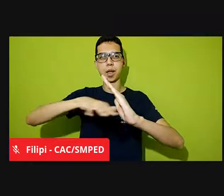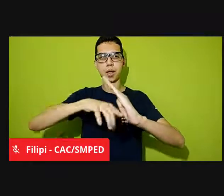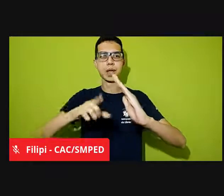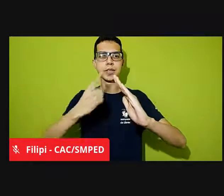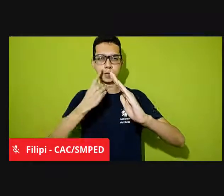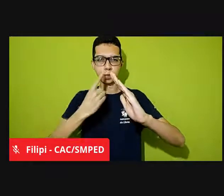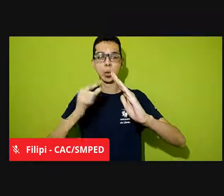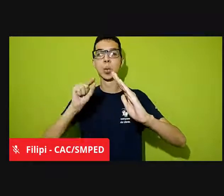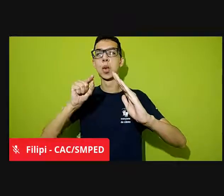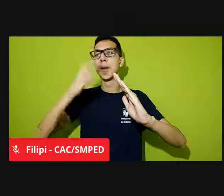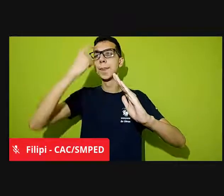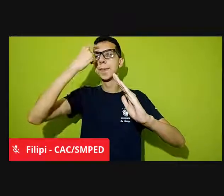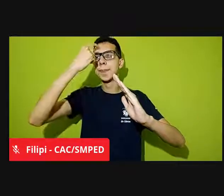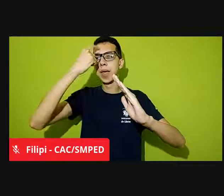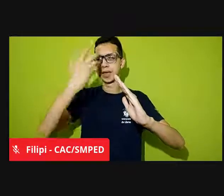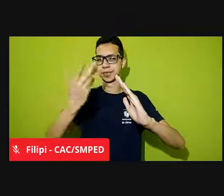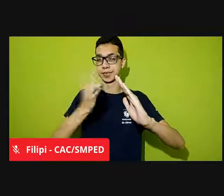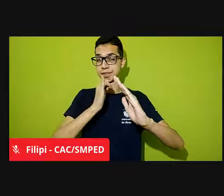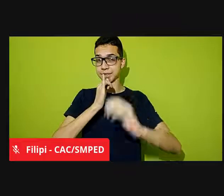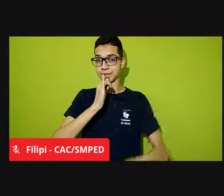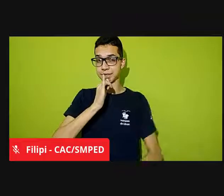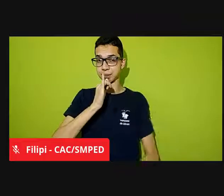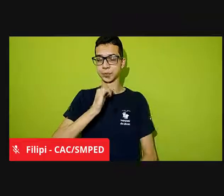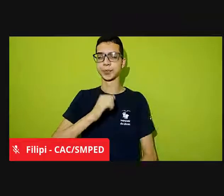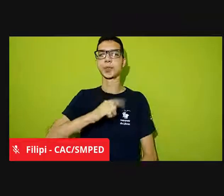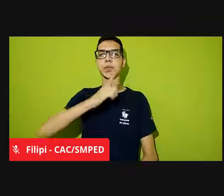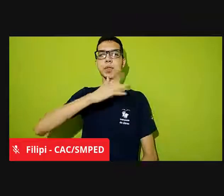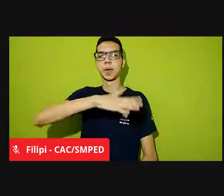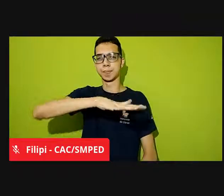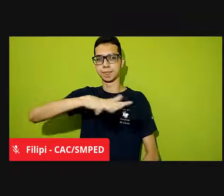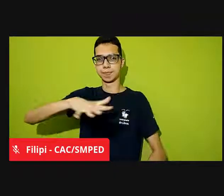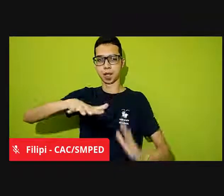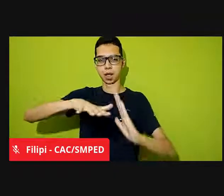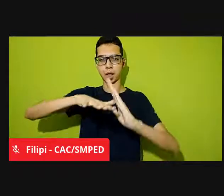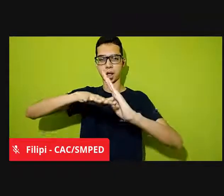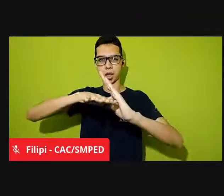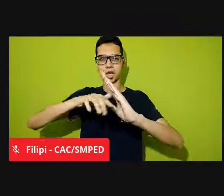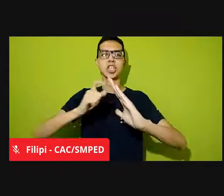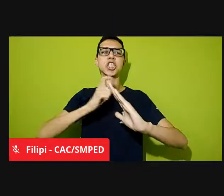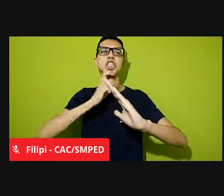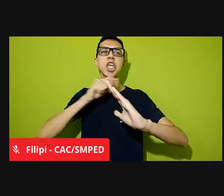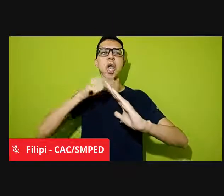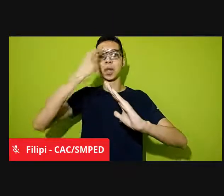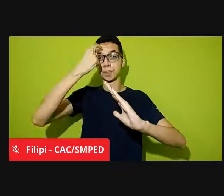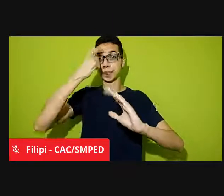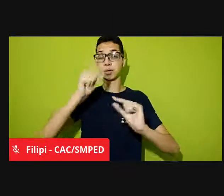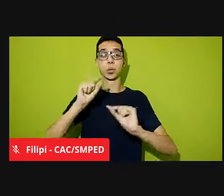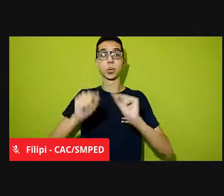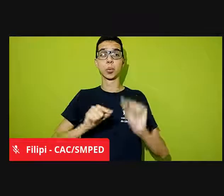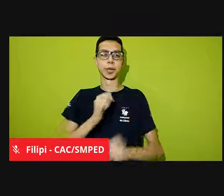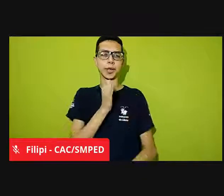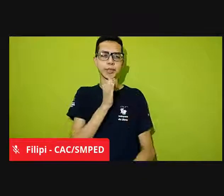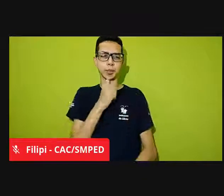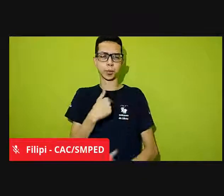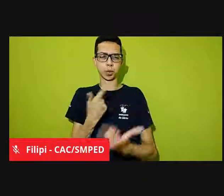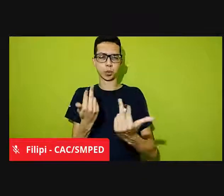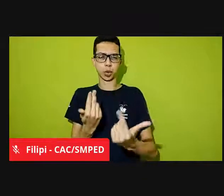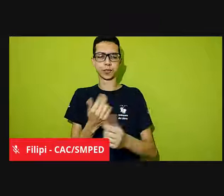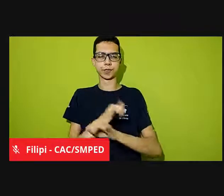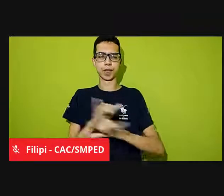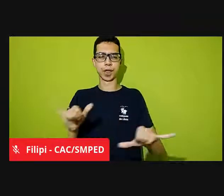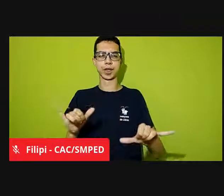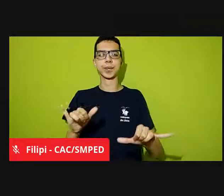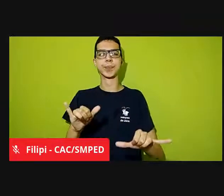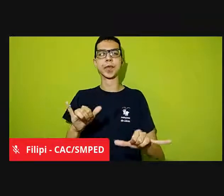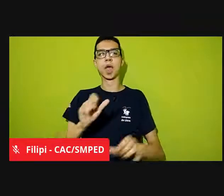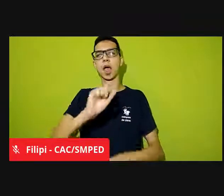vem à cabeça, né? Geralmente, a gente pensa naquele símbolo azul, né, da pessoa em cadeira de rodas, né? Como nós, pessoas com